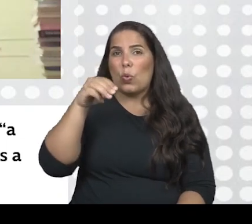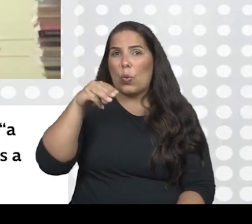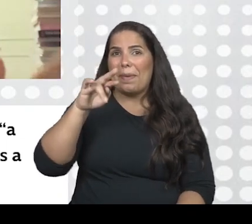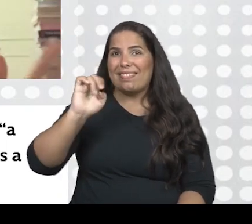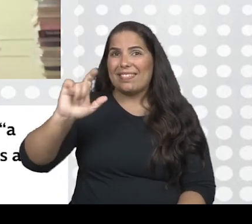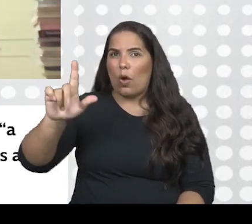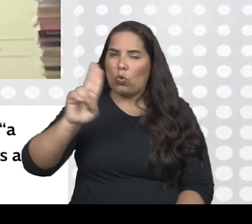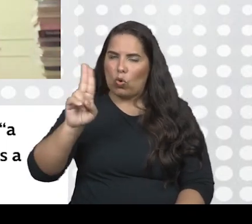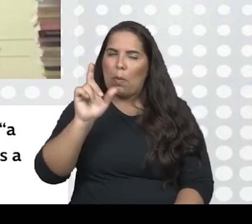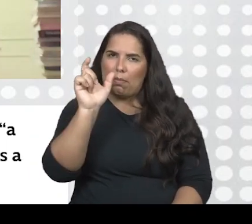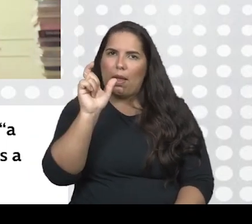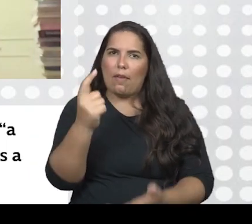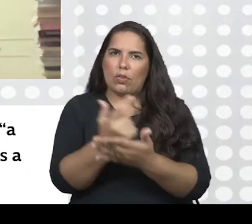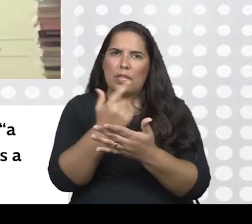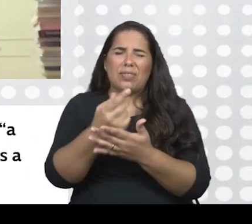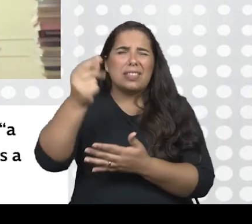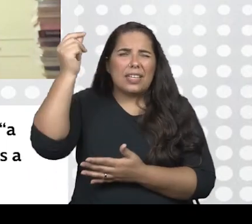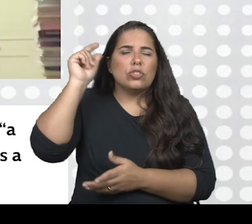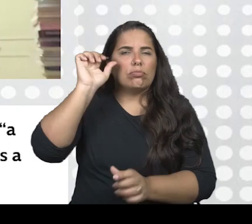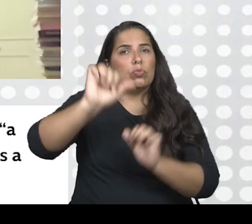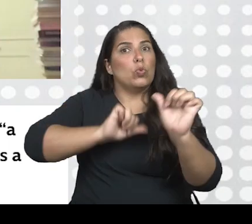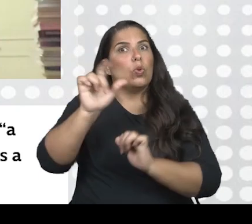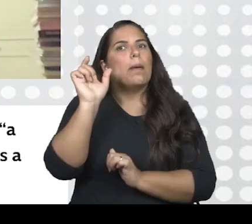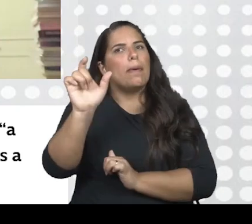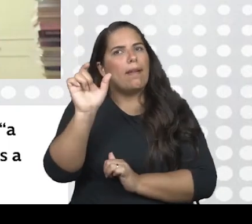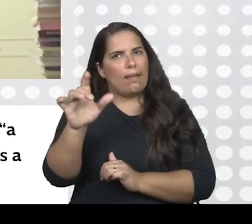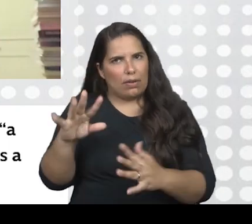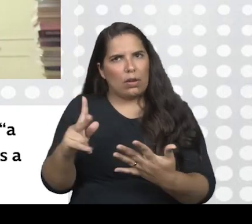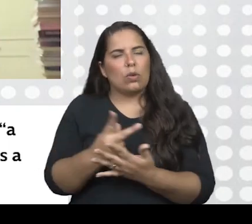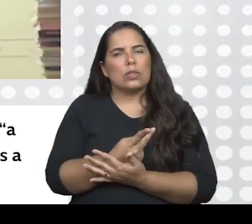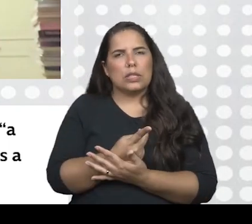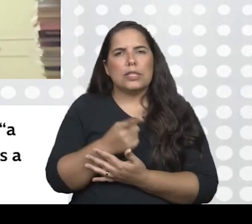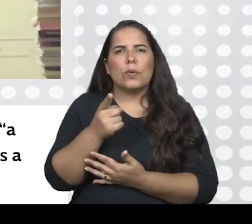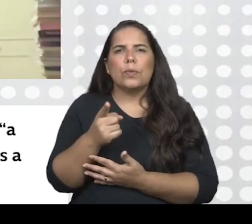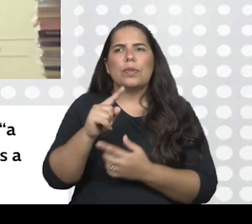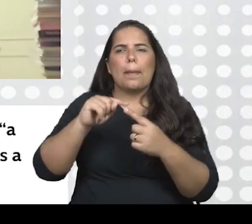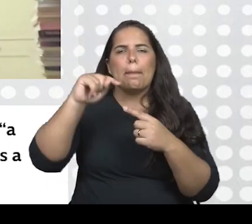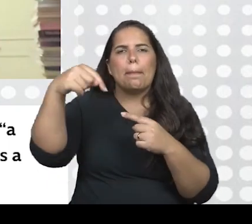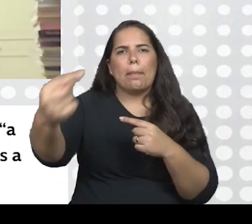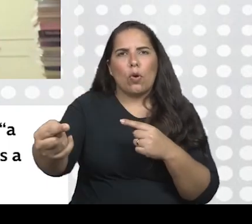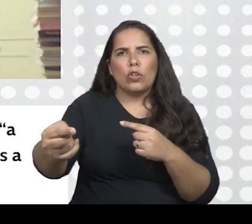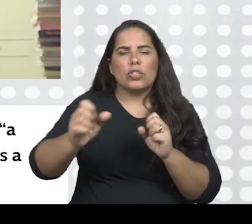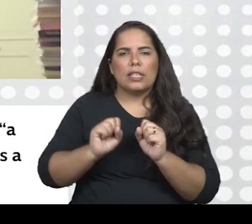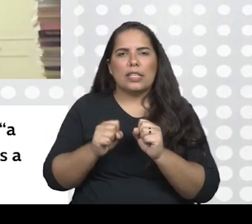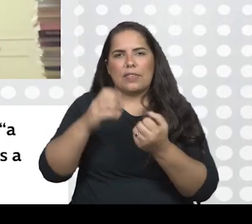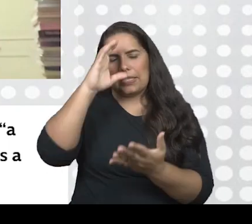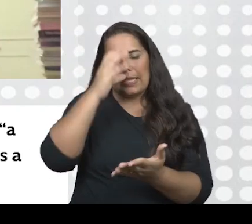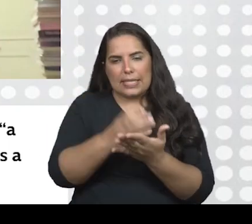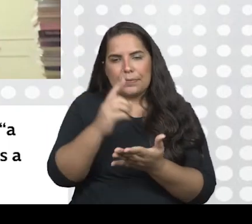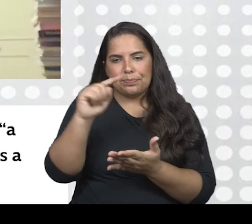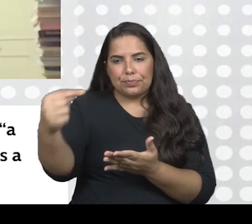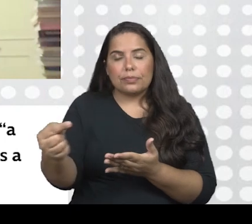livro, porque era o termo usado na época. Essa mudança ela ocorre após a defesa da